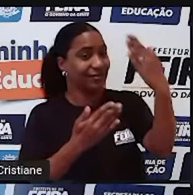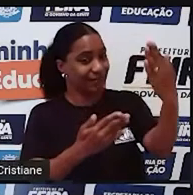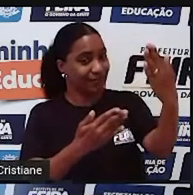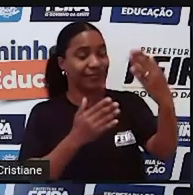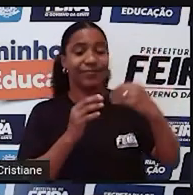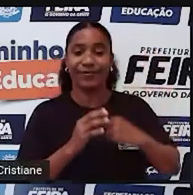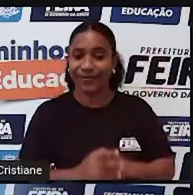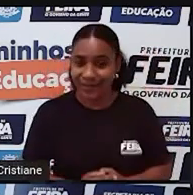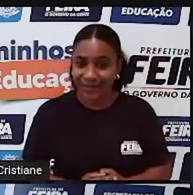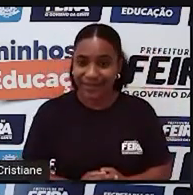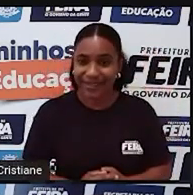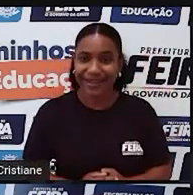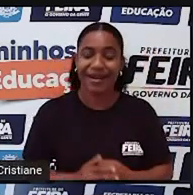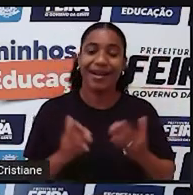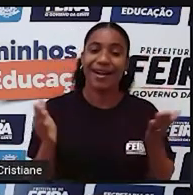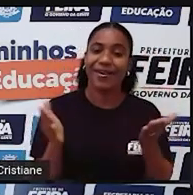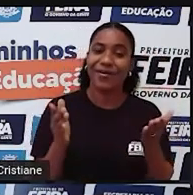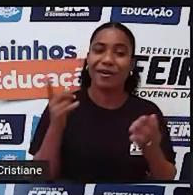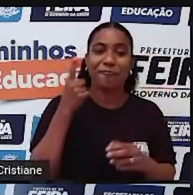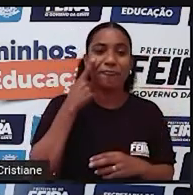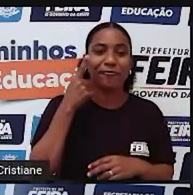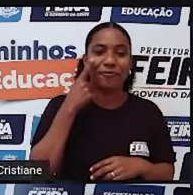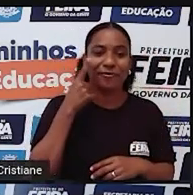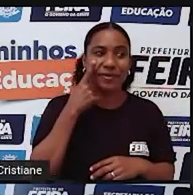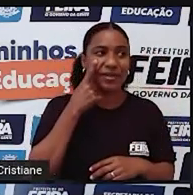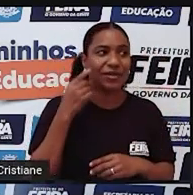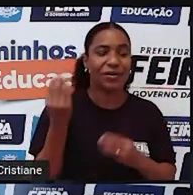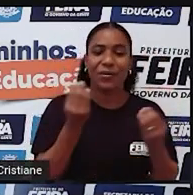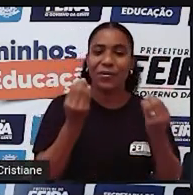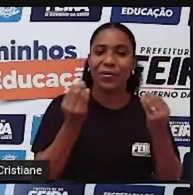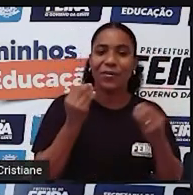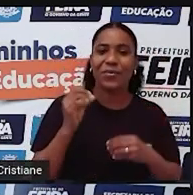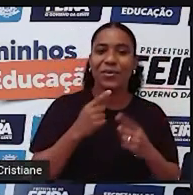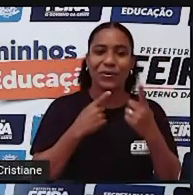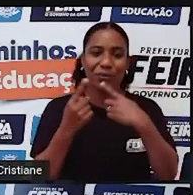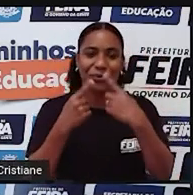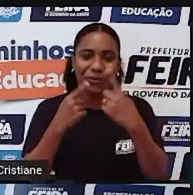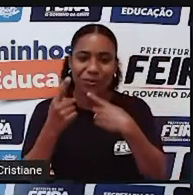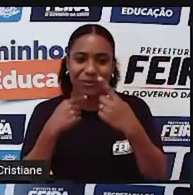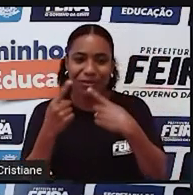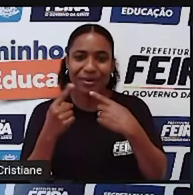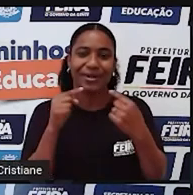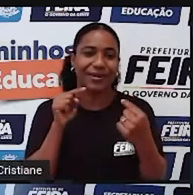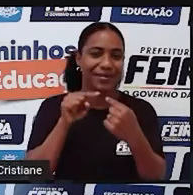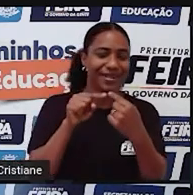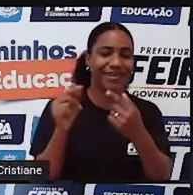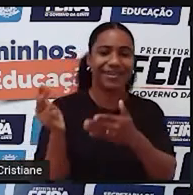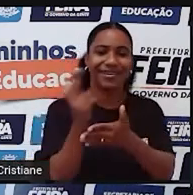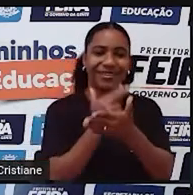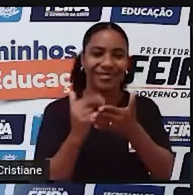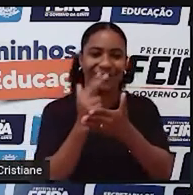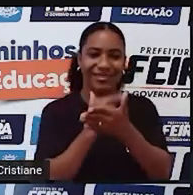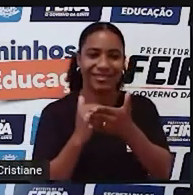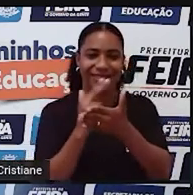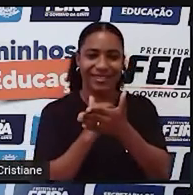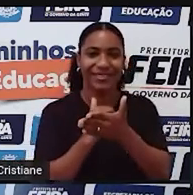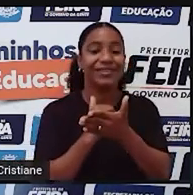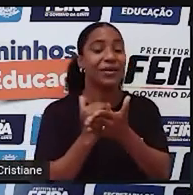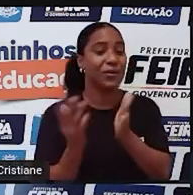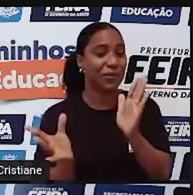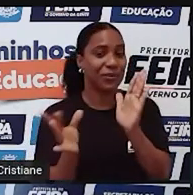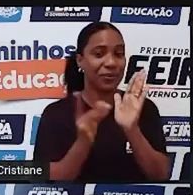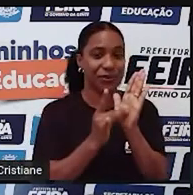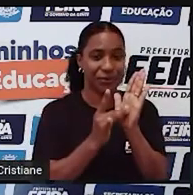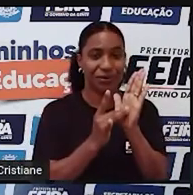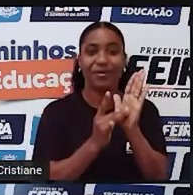Vamos identificar alguns cumprimentos e elaborar um desenho correspondente conforme as traduções abaixo.